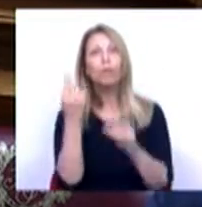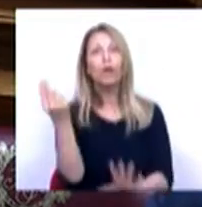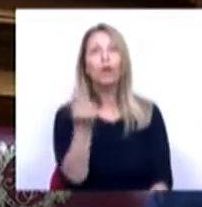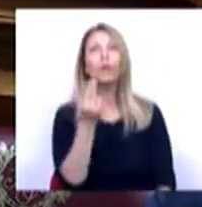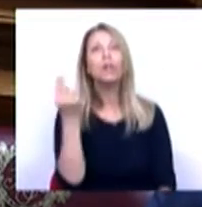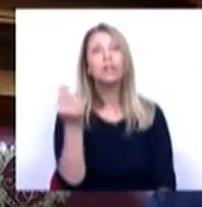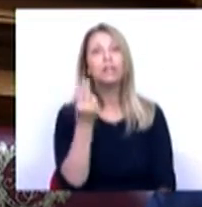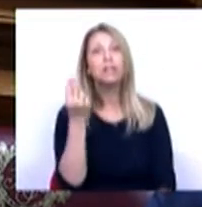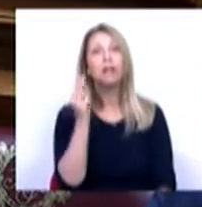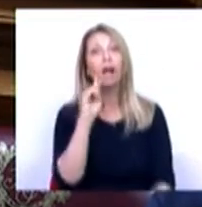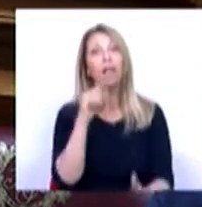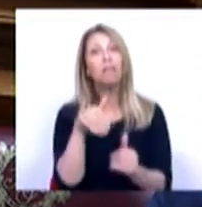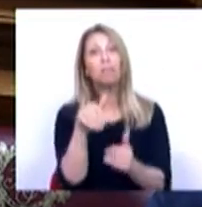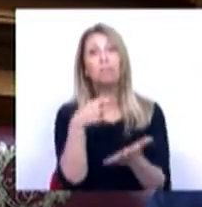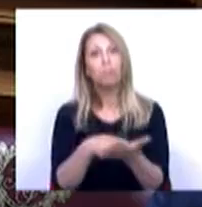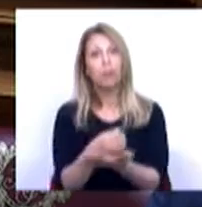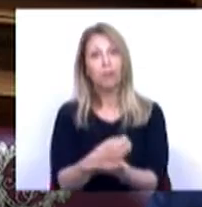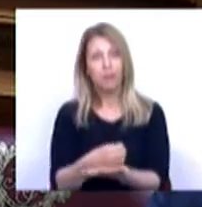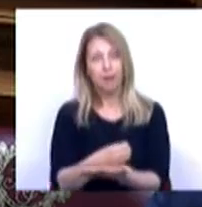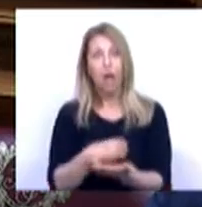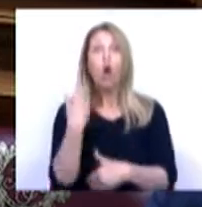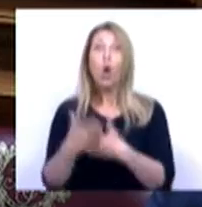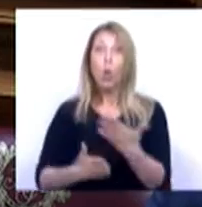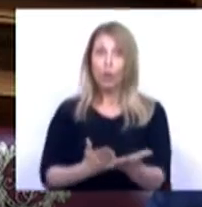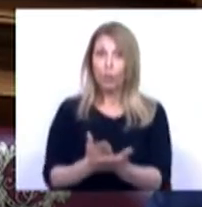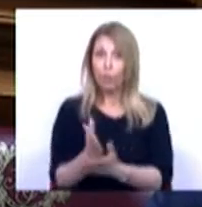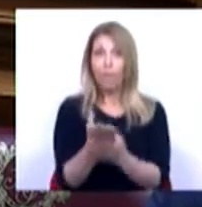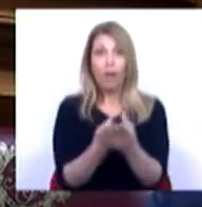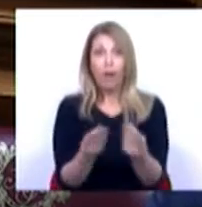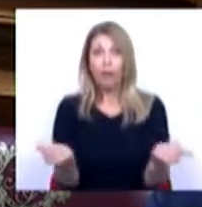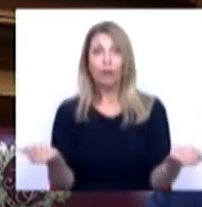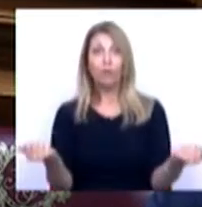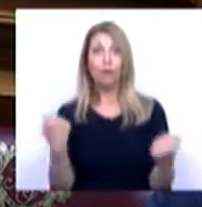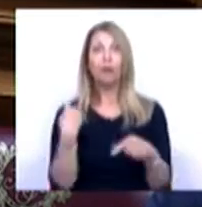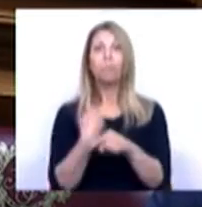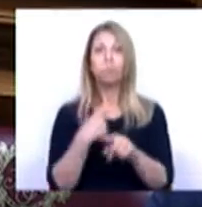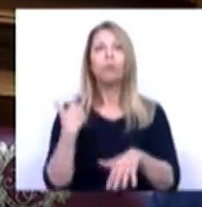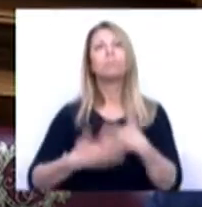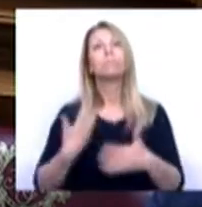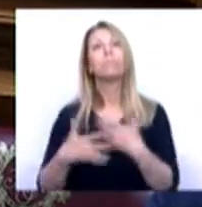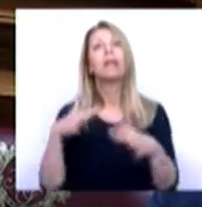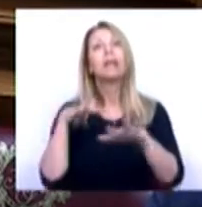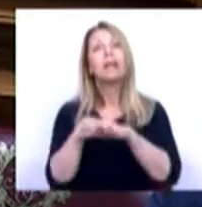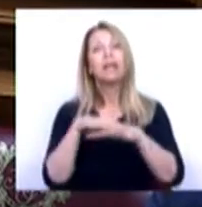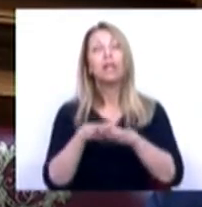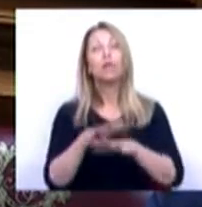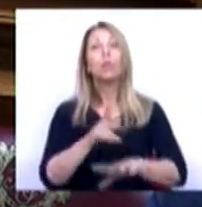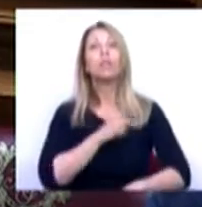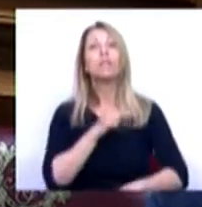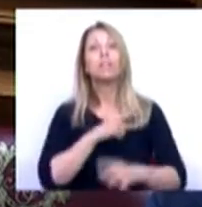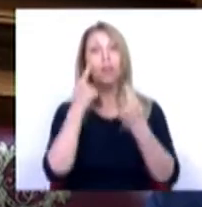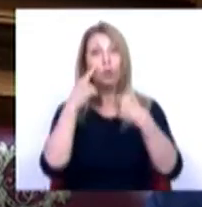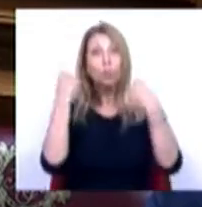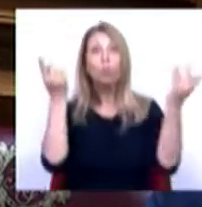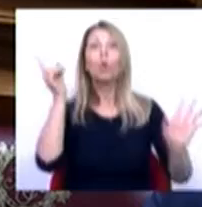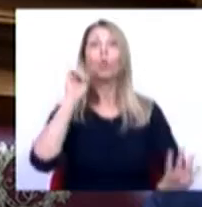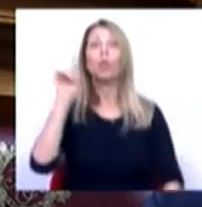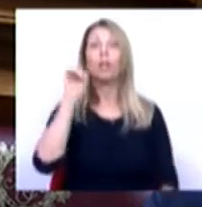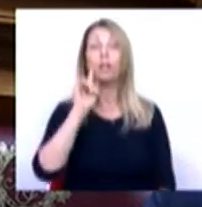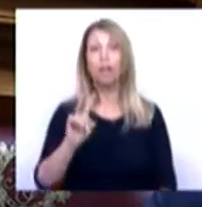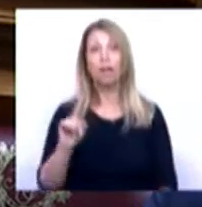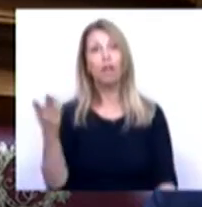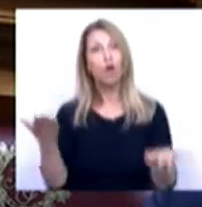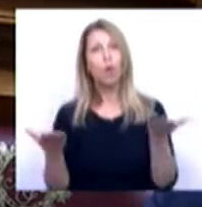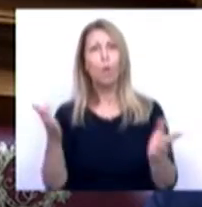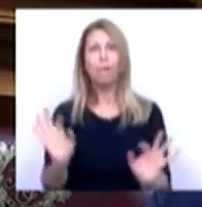e tendencialmente gratuita. Continuamos a resolvê-lo com a dinamização de uma rede de universidades públicas de qualidade que comparam